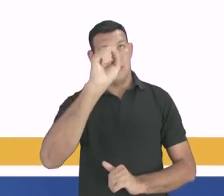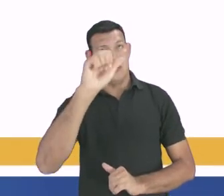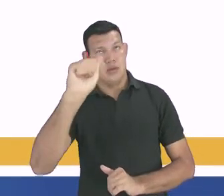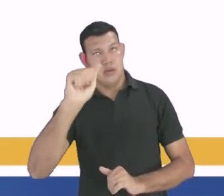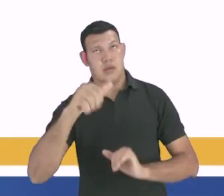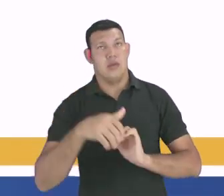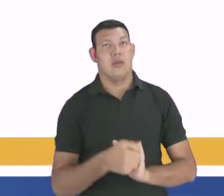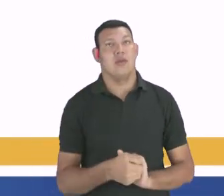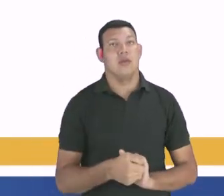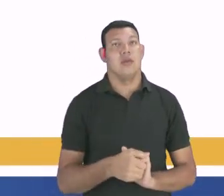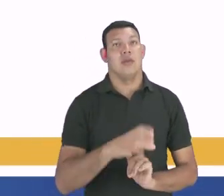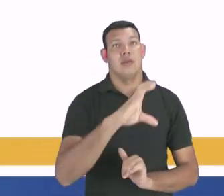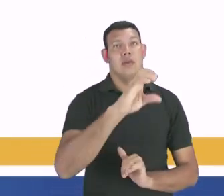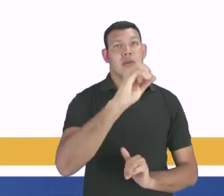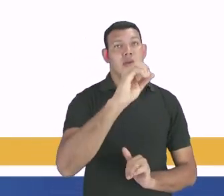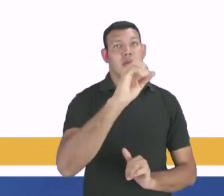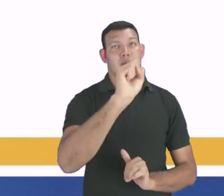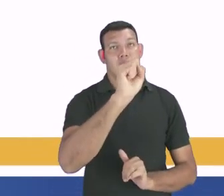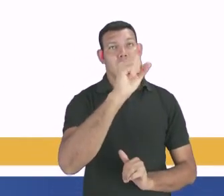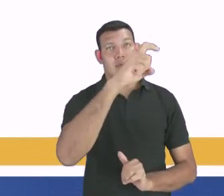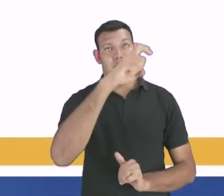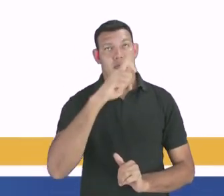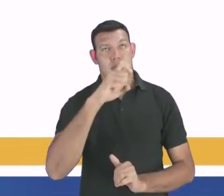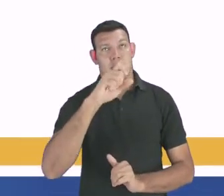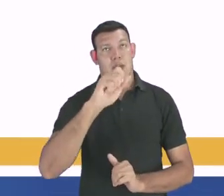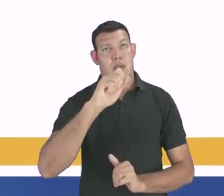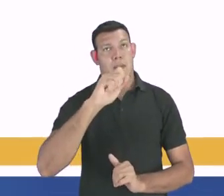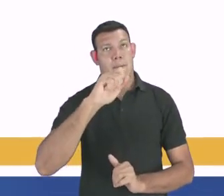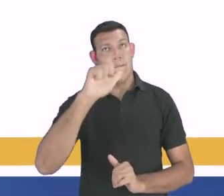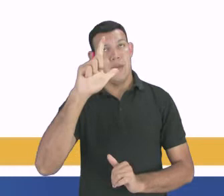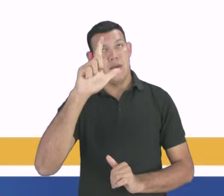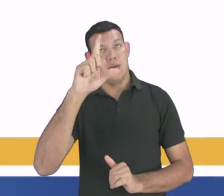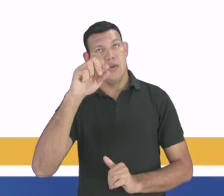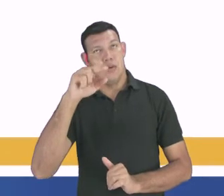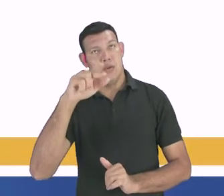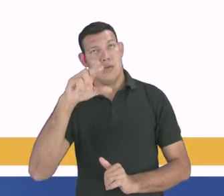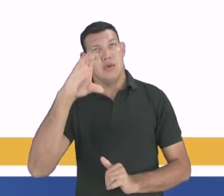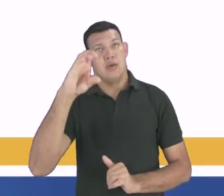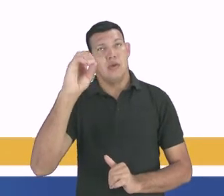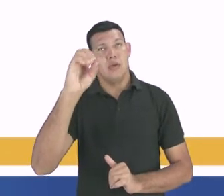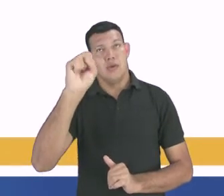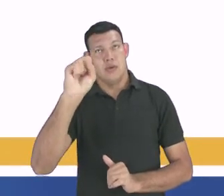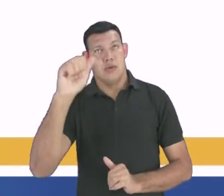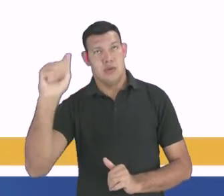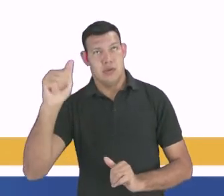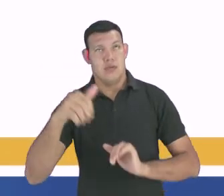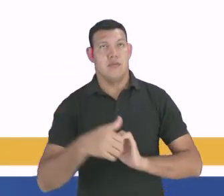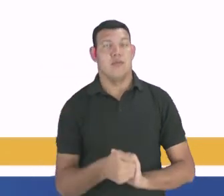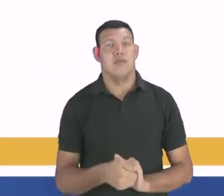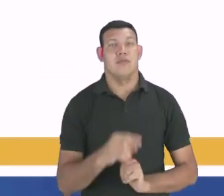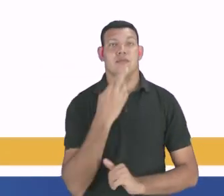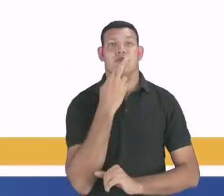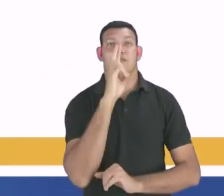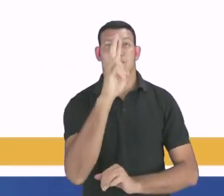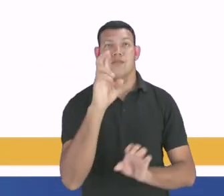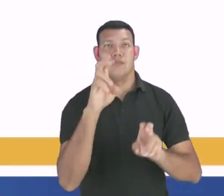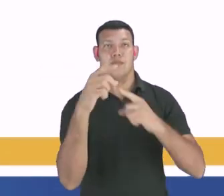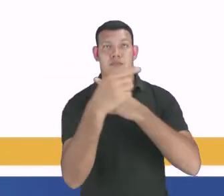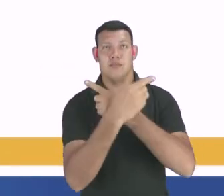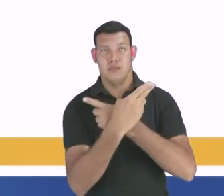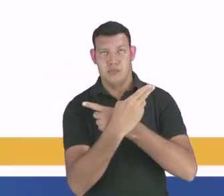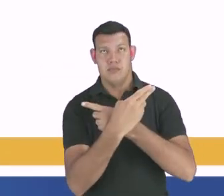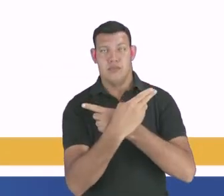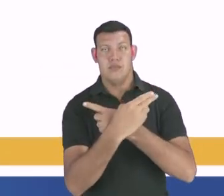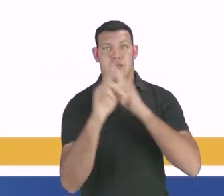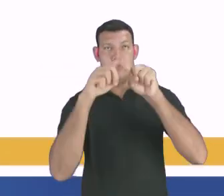cosseno de x for maior ou igual que o cosseno de a. Então, ao resolver uma equação dessa forma, que o cosseno de x é maior